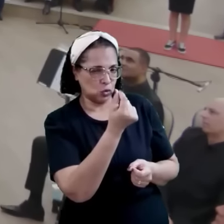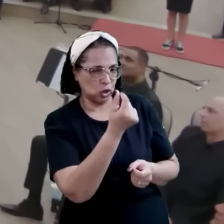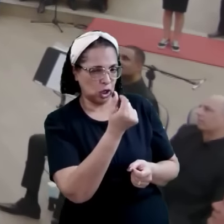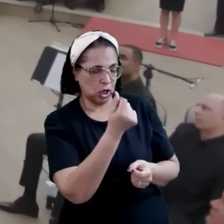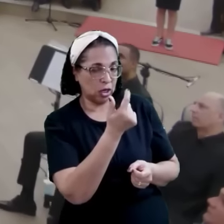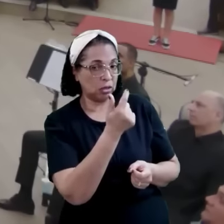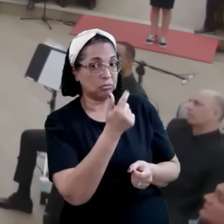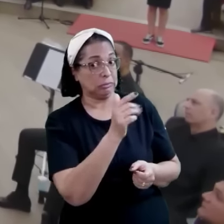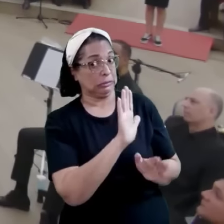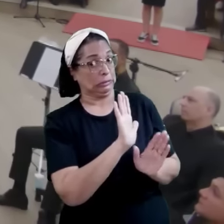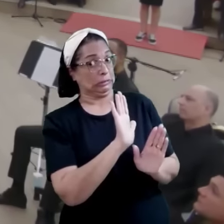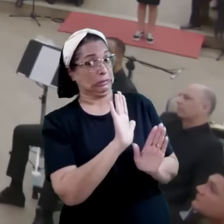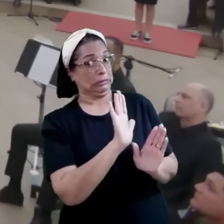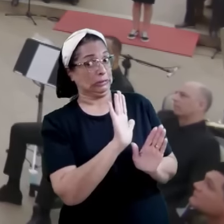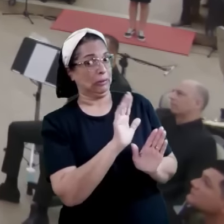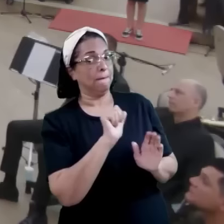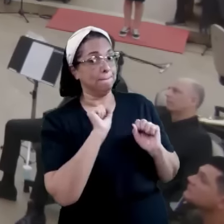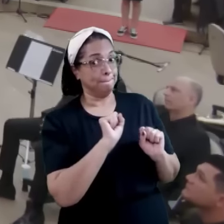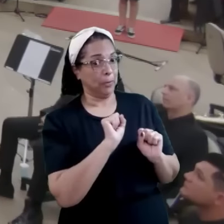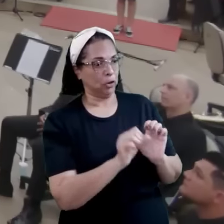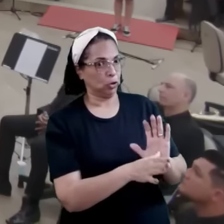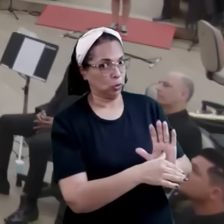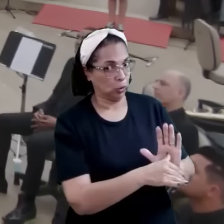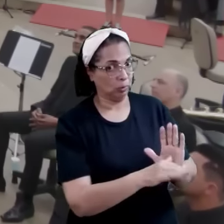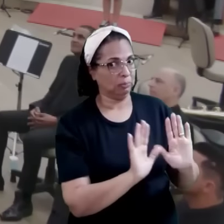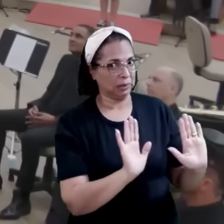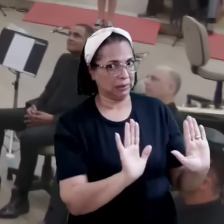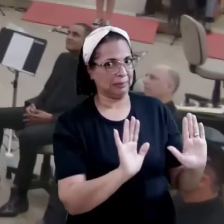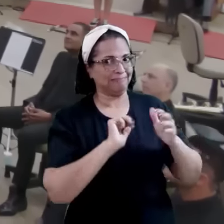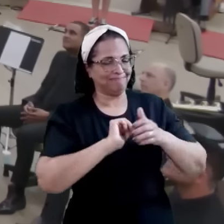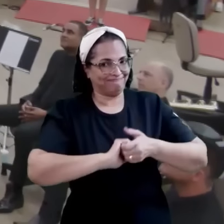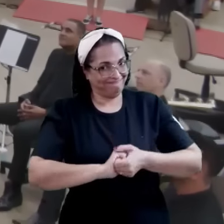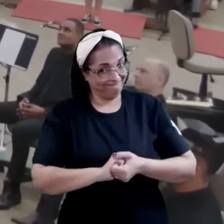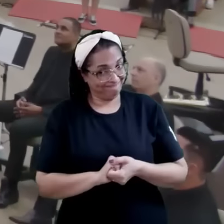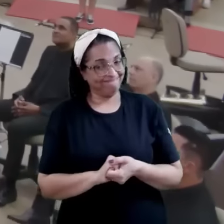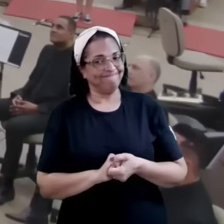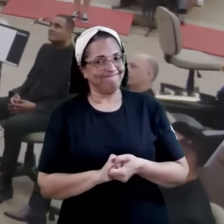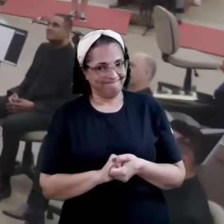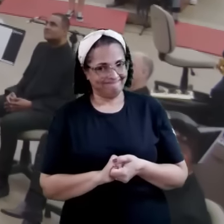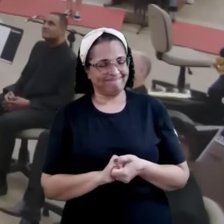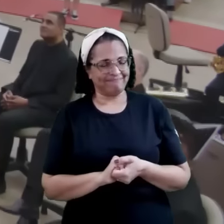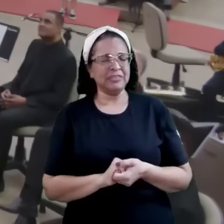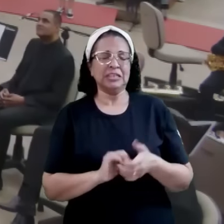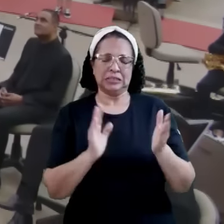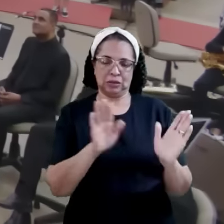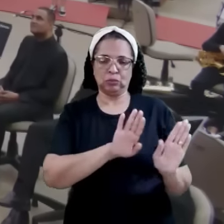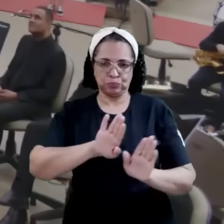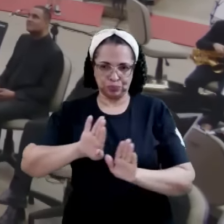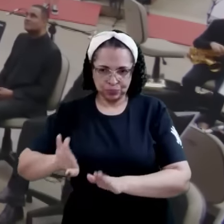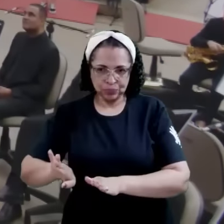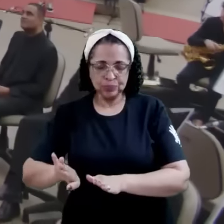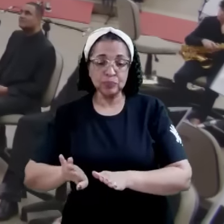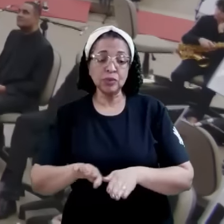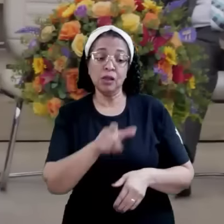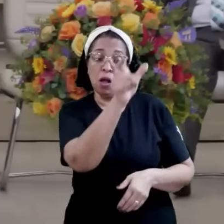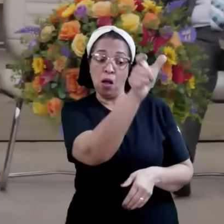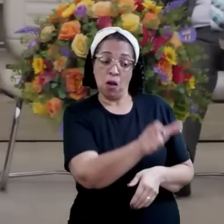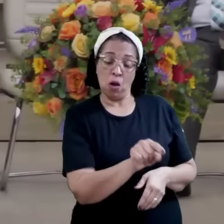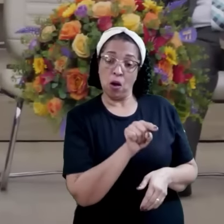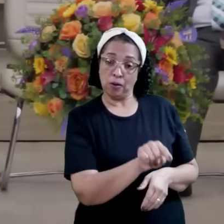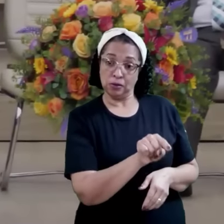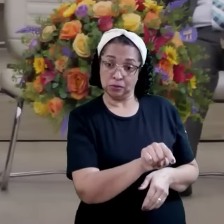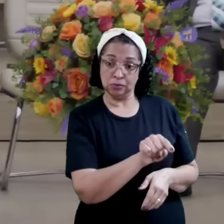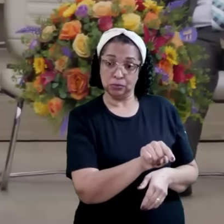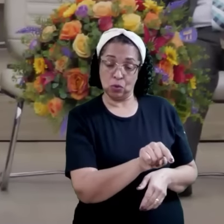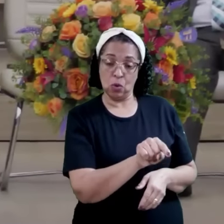brigou com Jericó Jericó não gostava dele mas o que ele gostava ele tinha o dinheiro mas quando ele chega onde Jesus vai passar